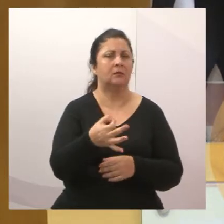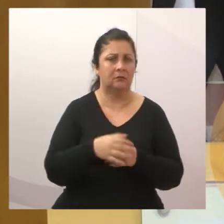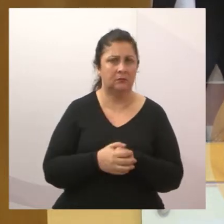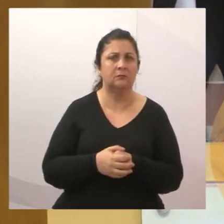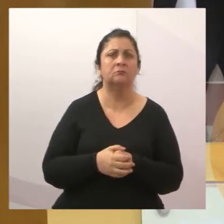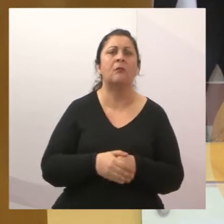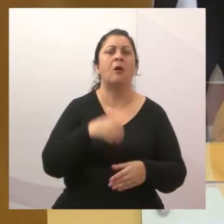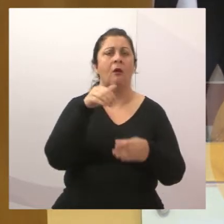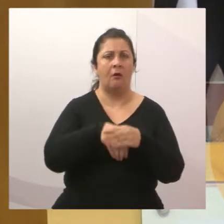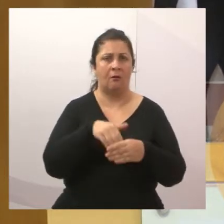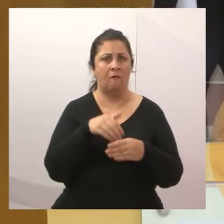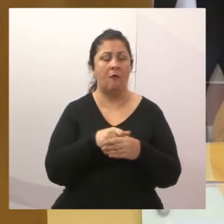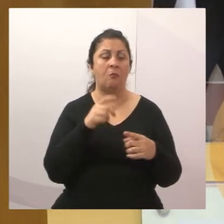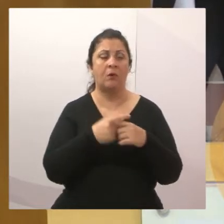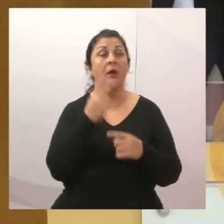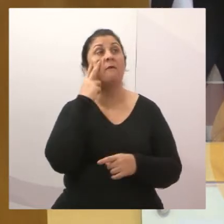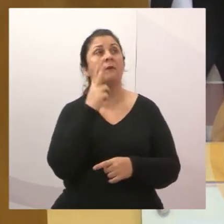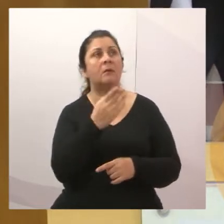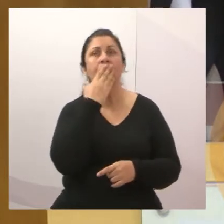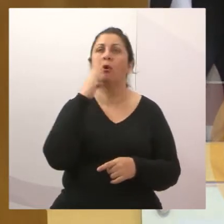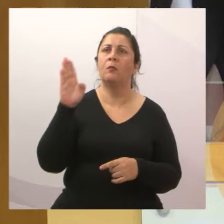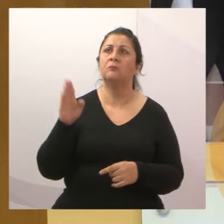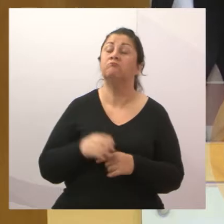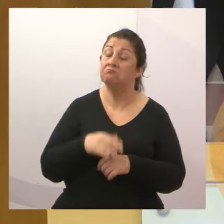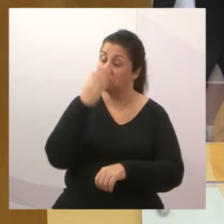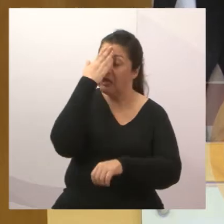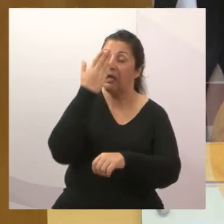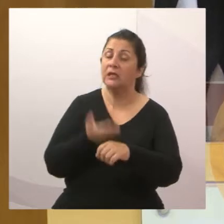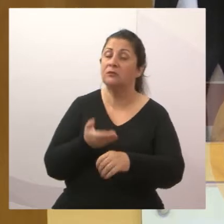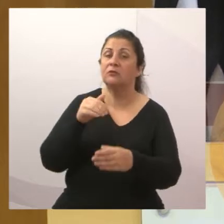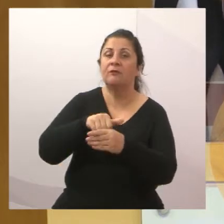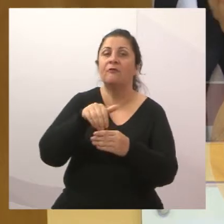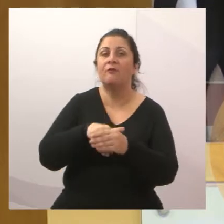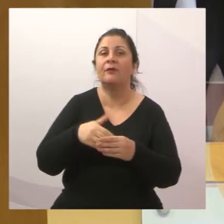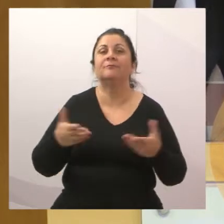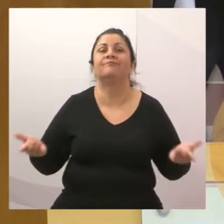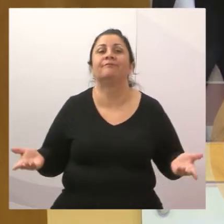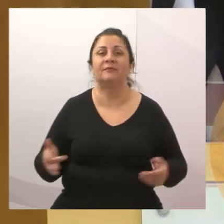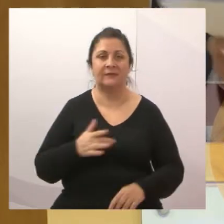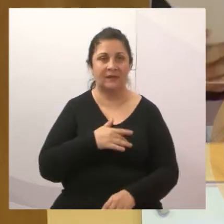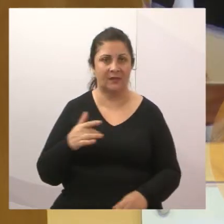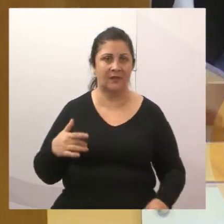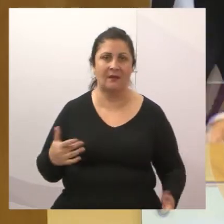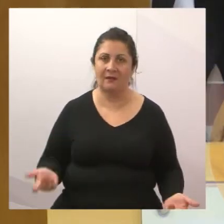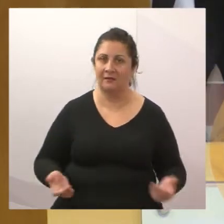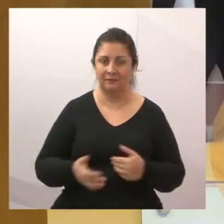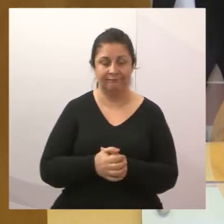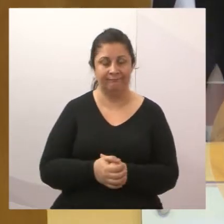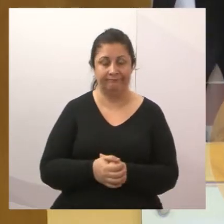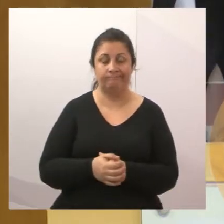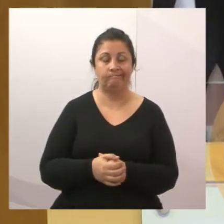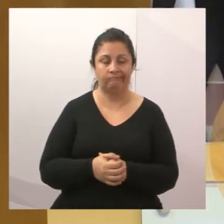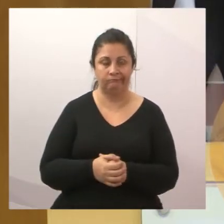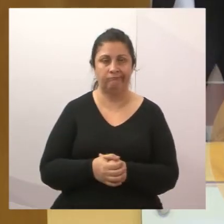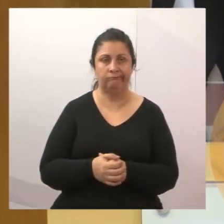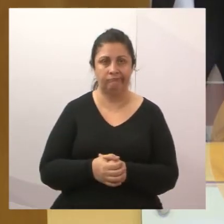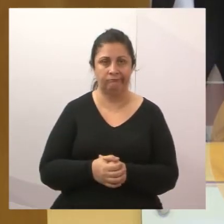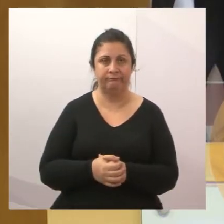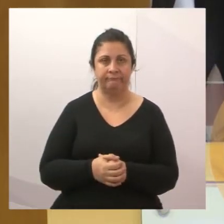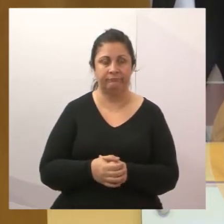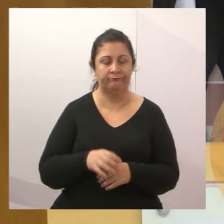vota conforme as propostas que são colocadas. E na área da saúde, infelizmente,